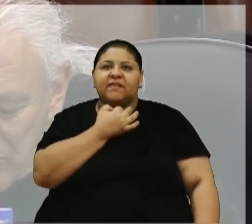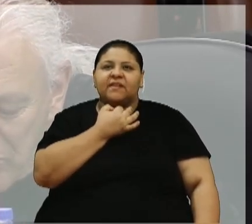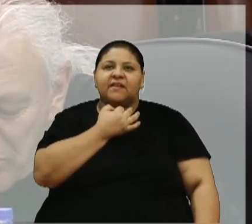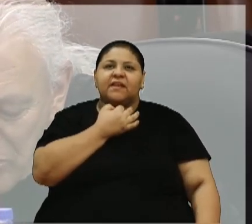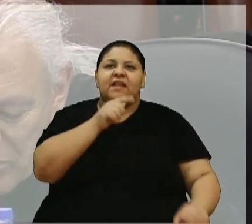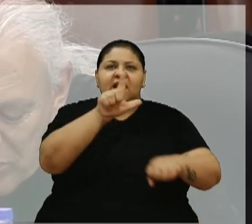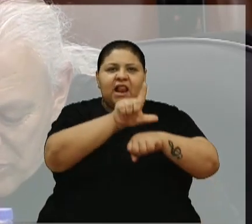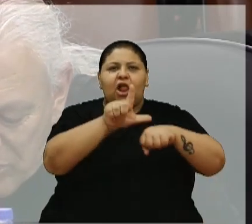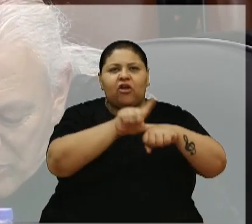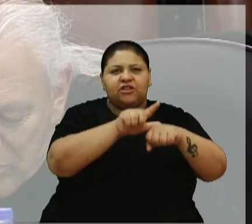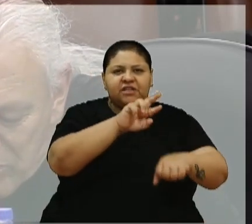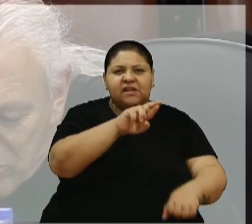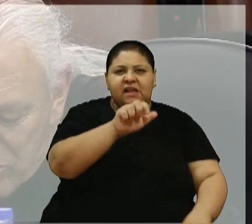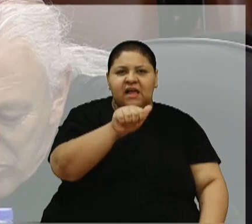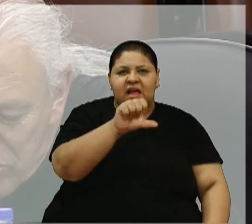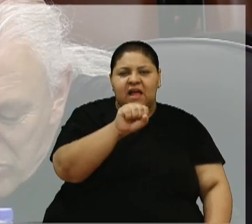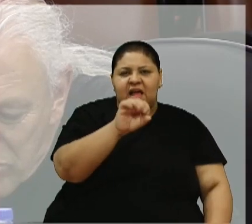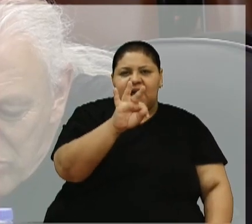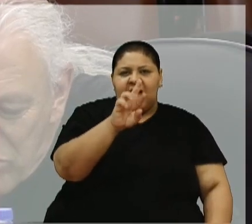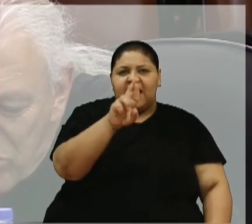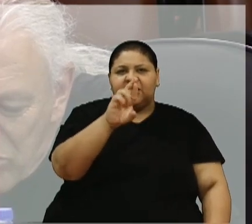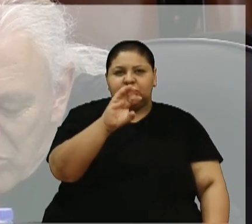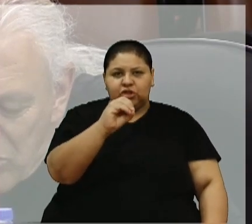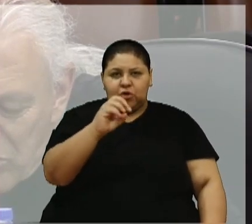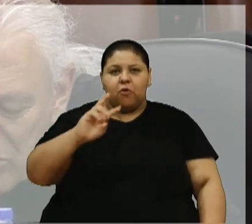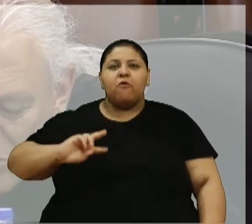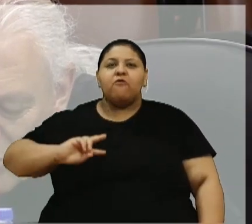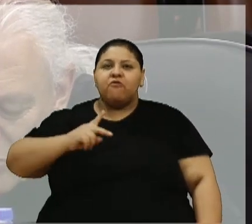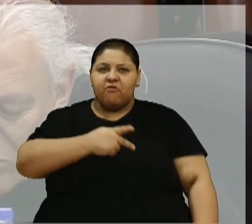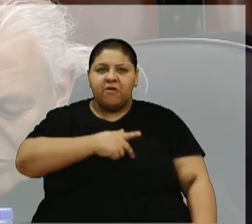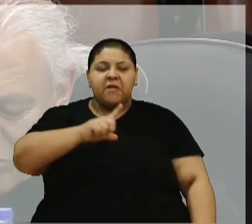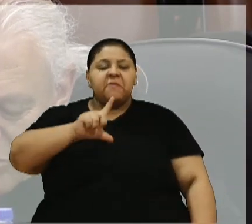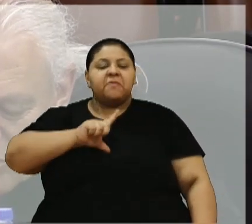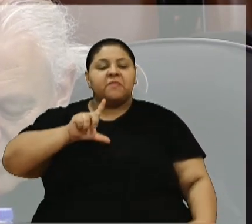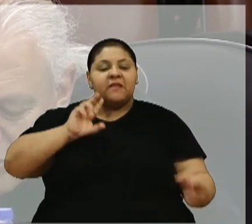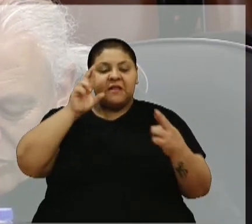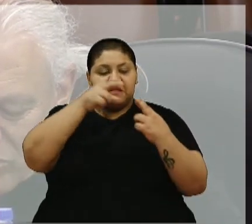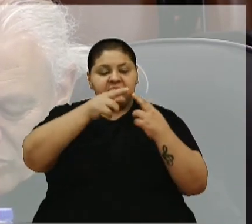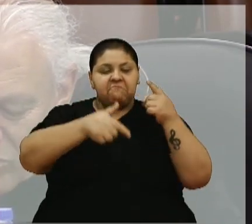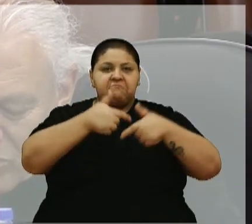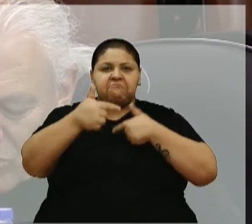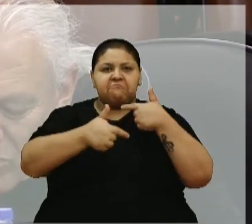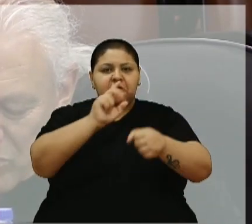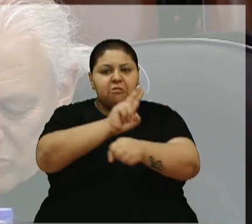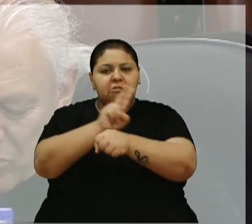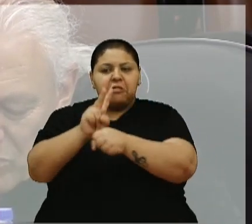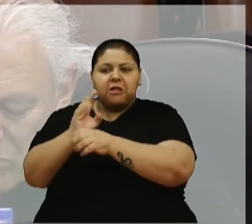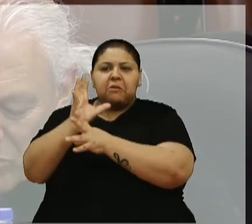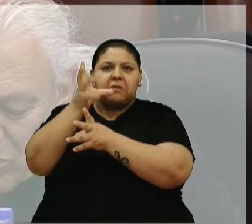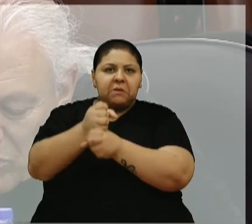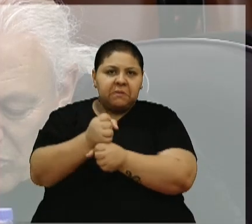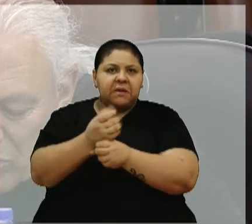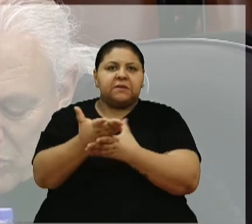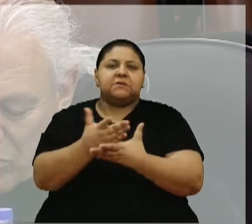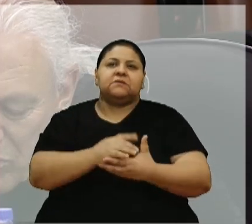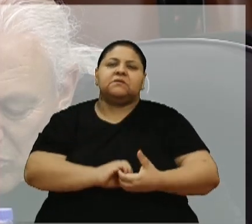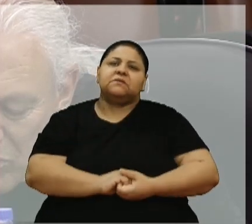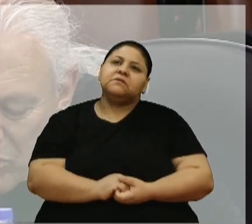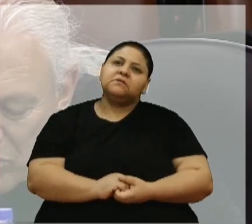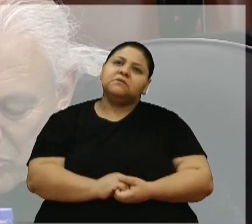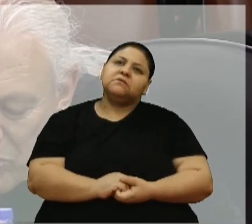Veterinária, na Vila Ipiranga. Então, ela tem essa referência aí de trabalho, cuidado com os animais.